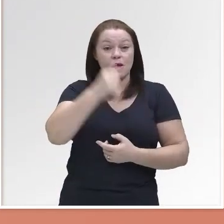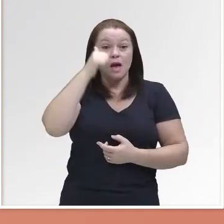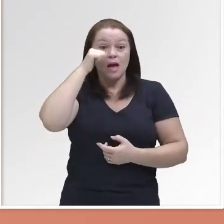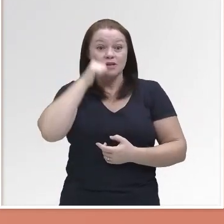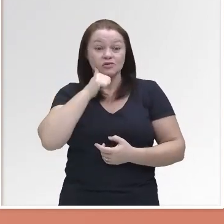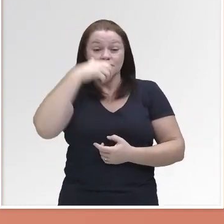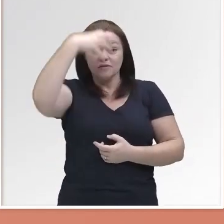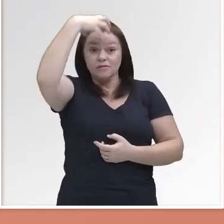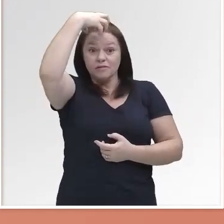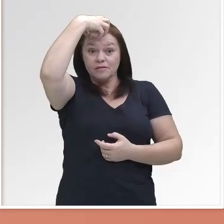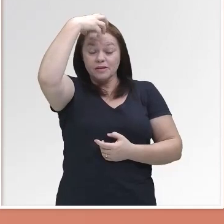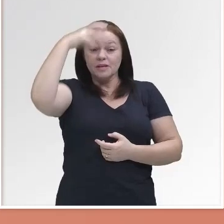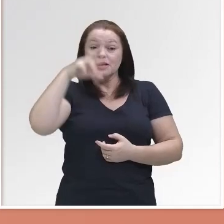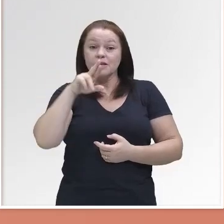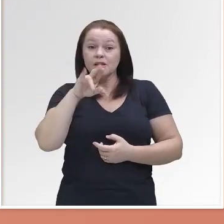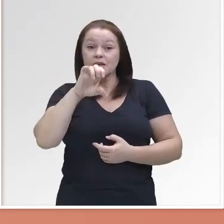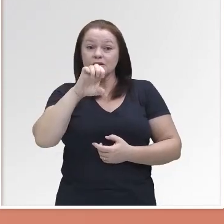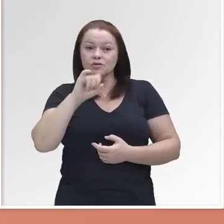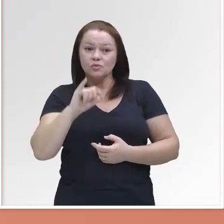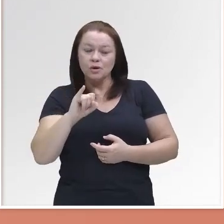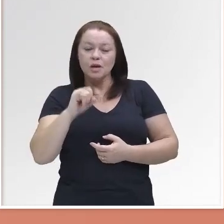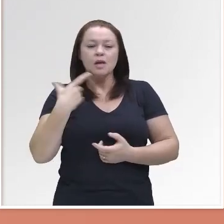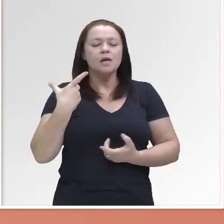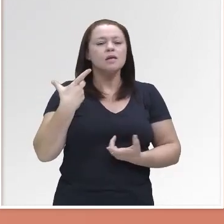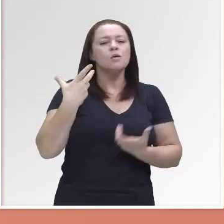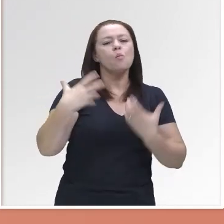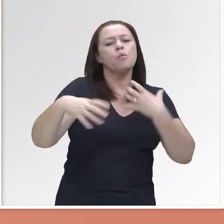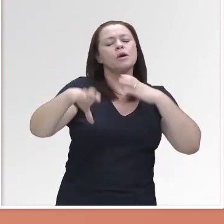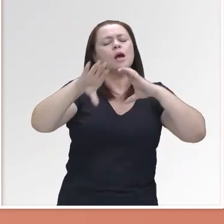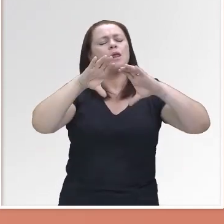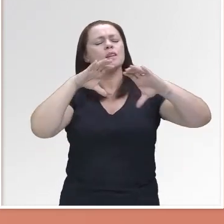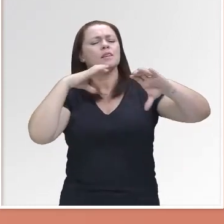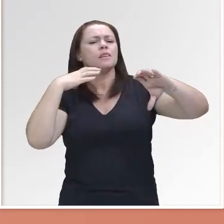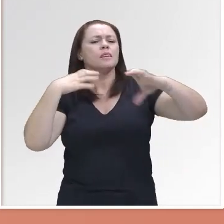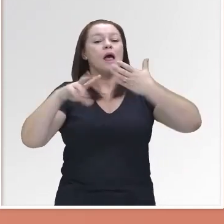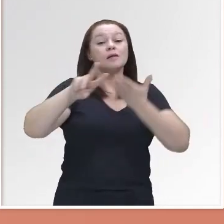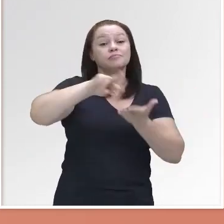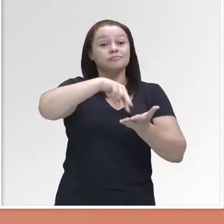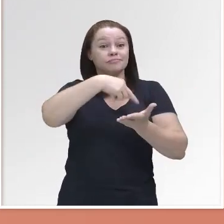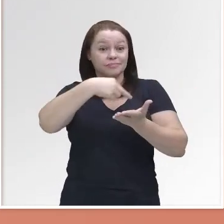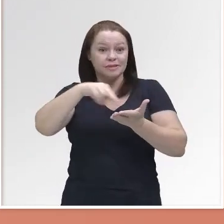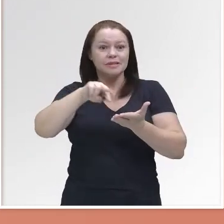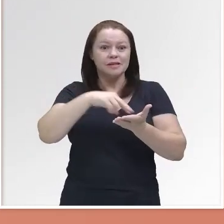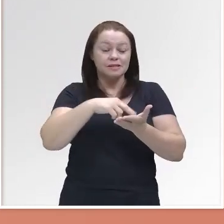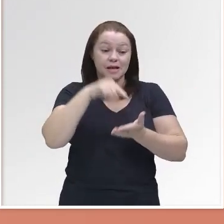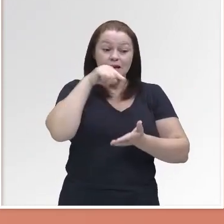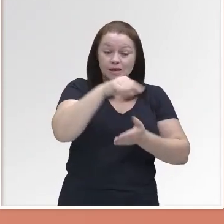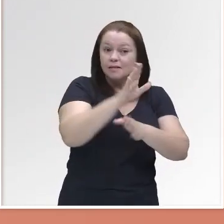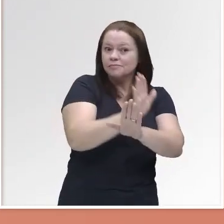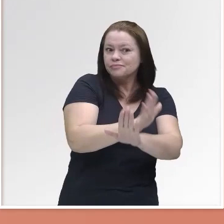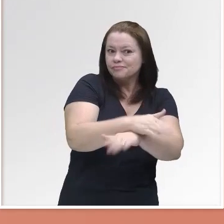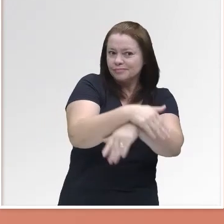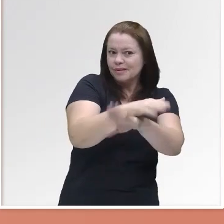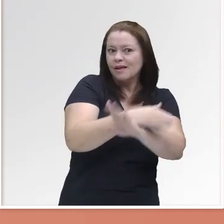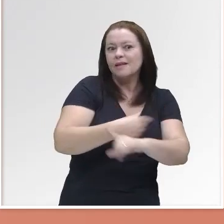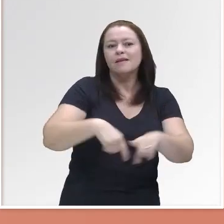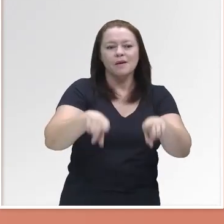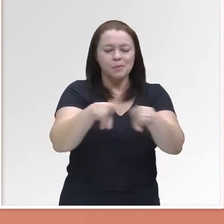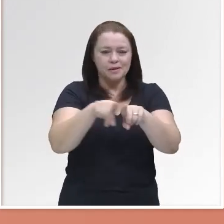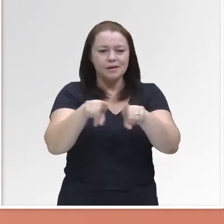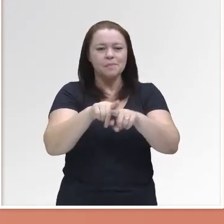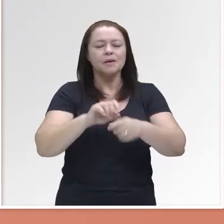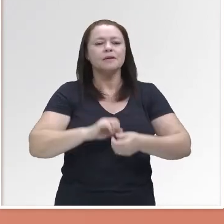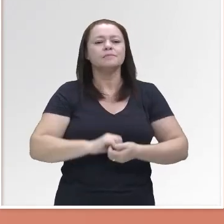Tritão iriam cantar e dançar no palco, entre elas Ariel. O